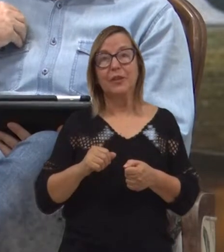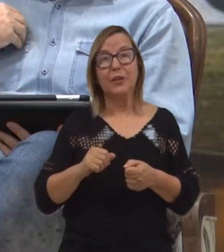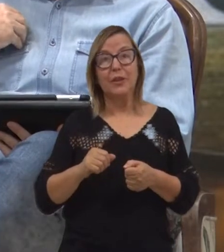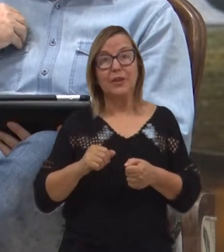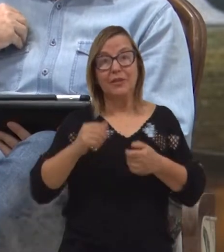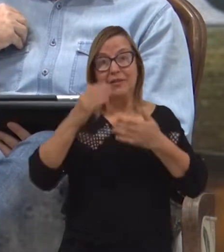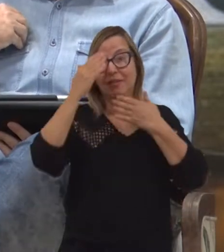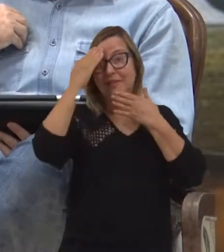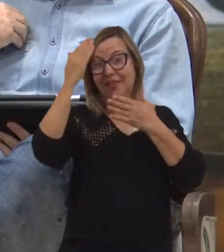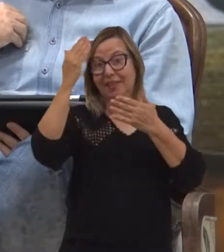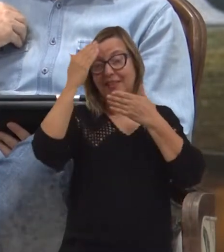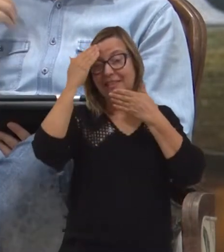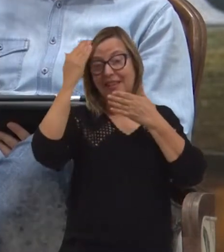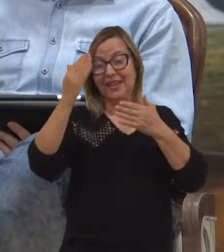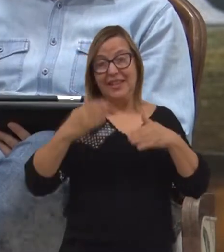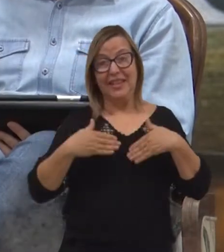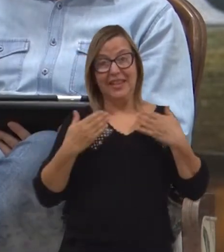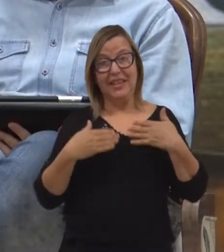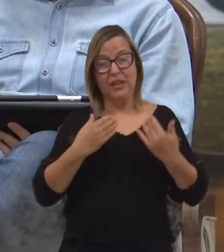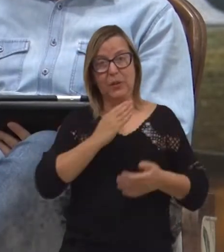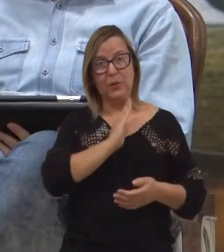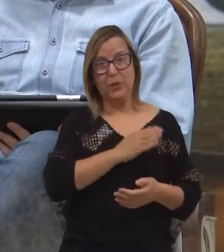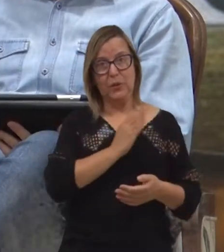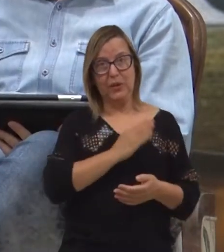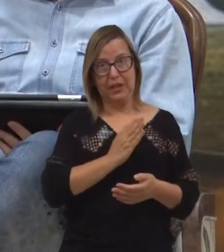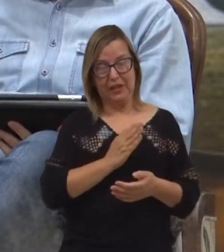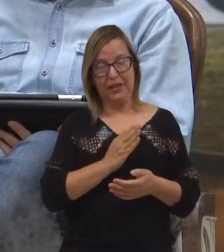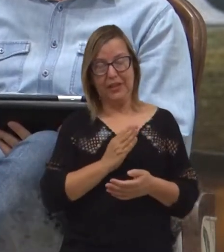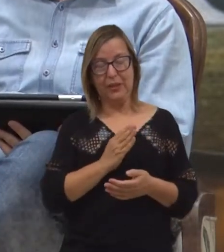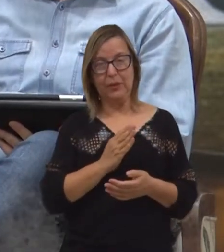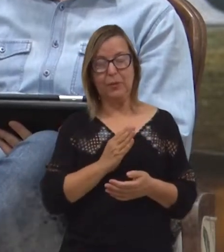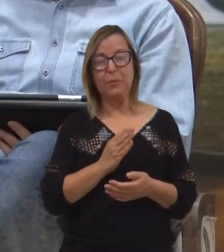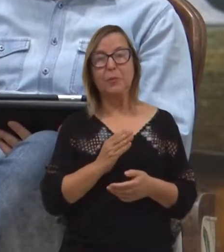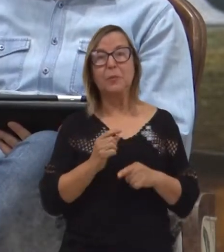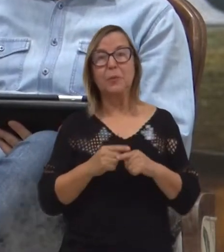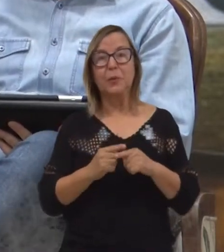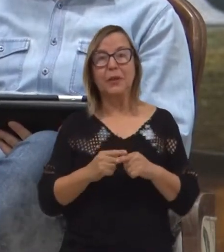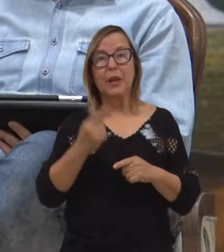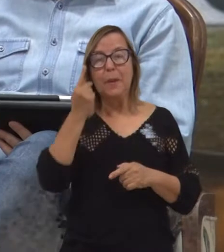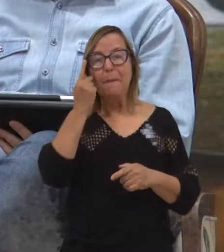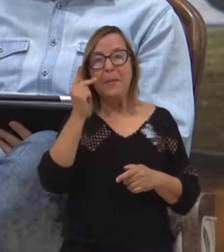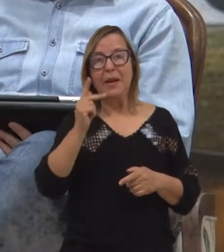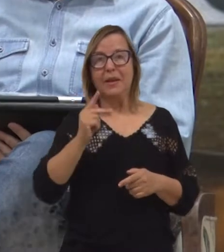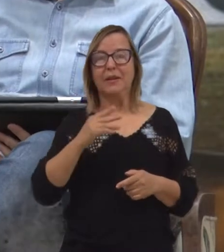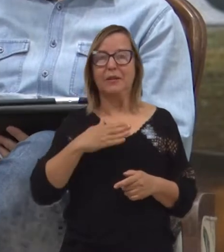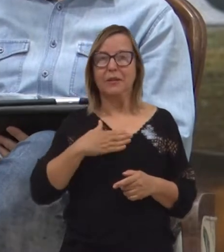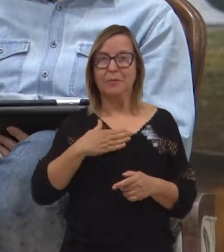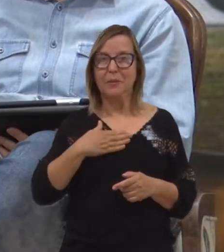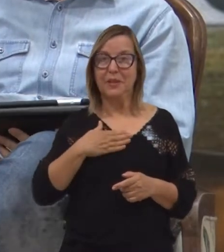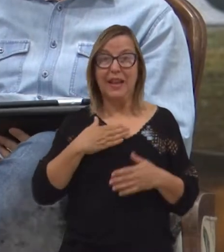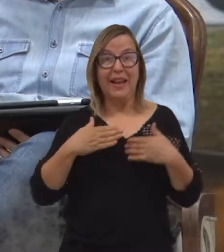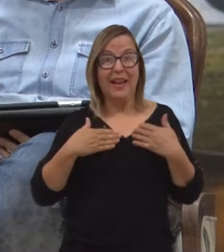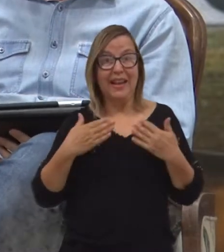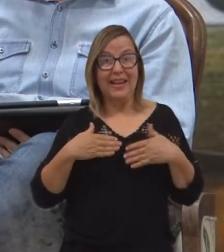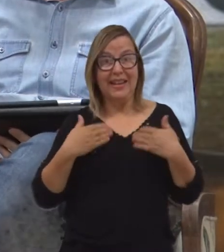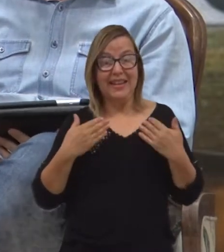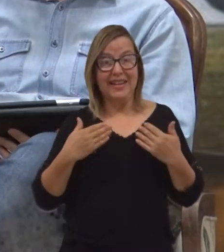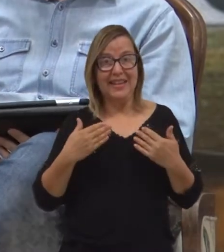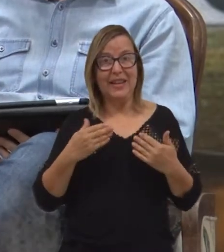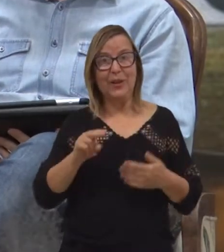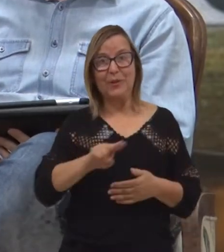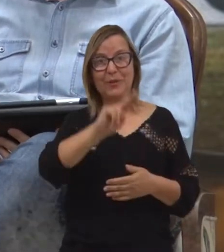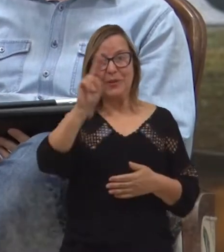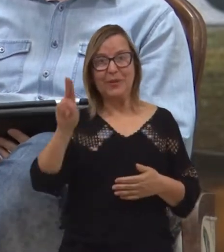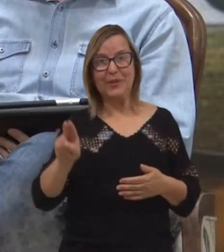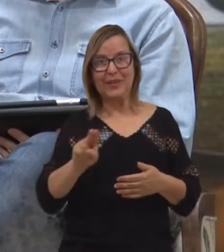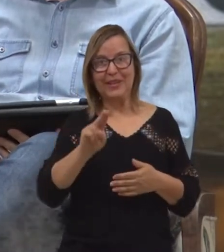mim é um privilégio estar sendo usado por Deus para servir, né? Exatamente. O